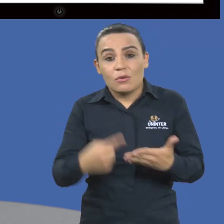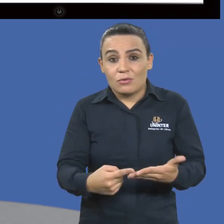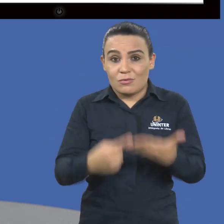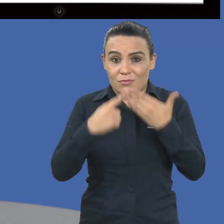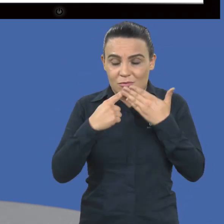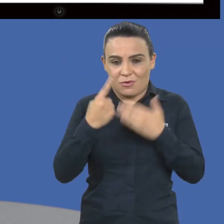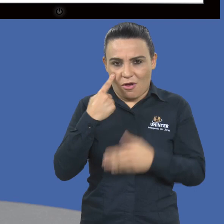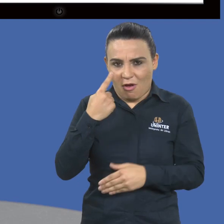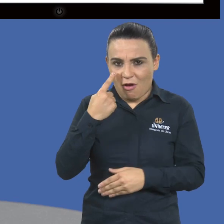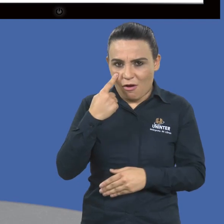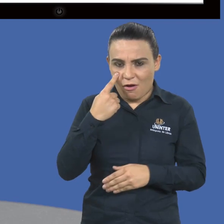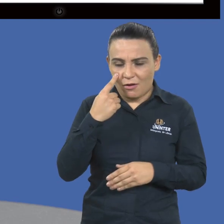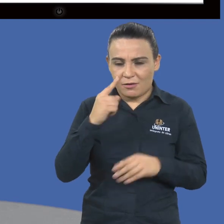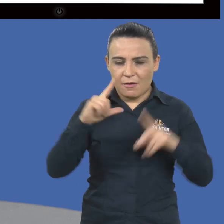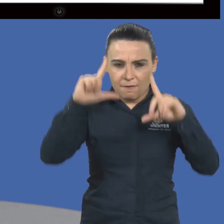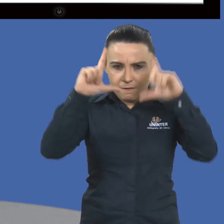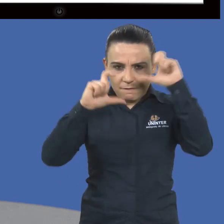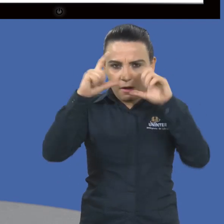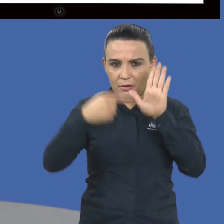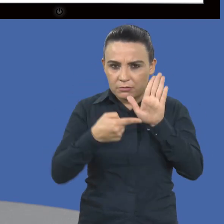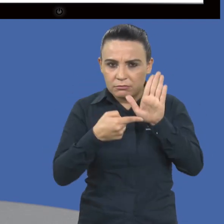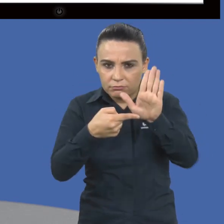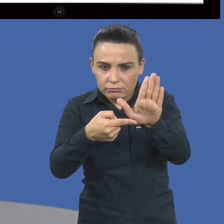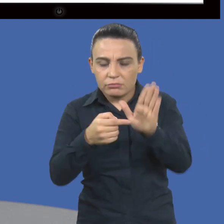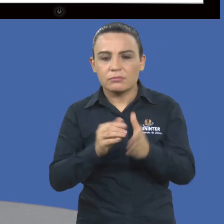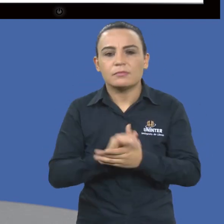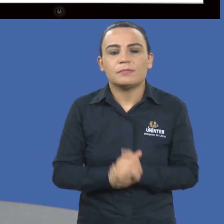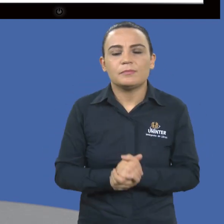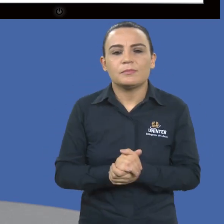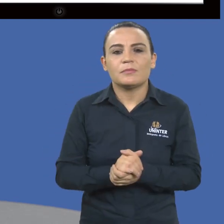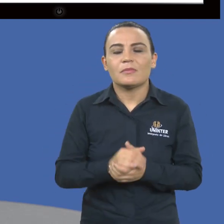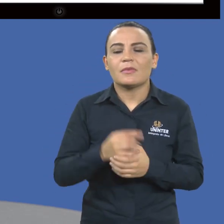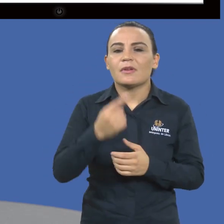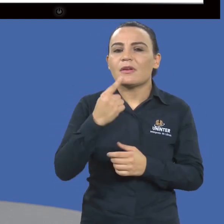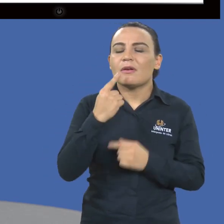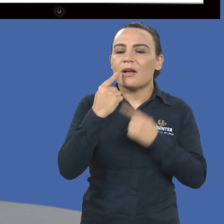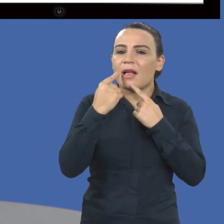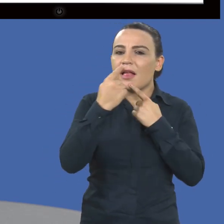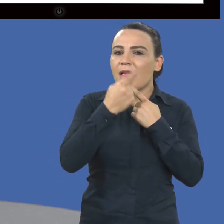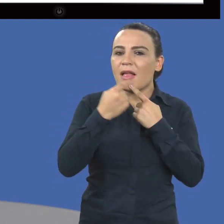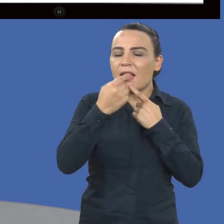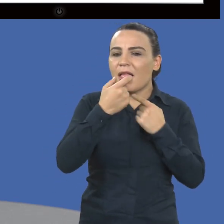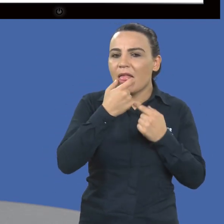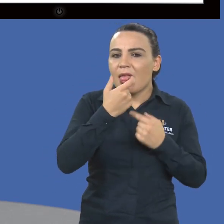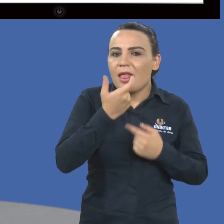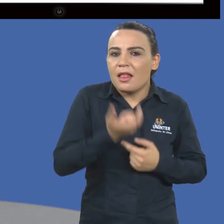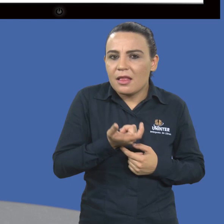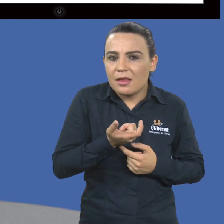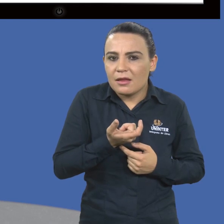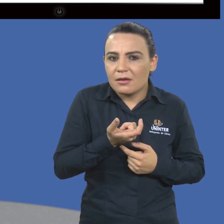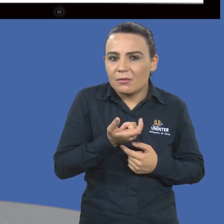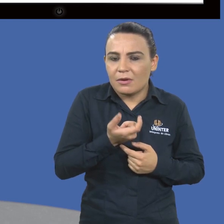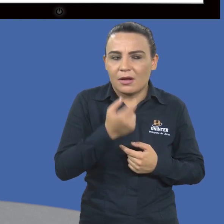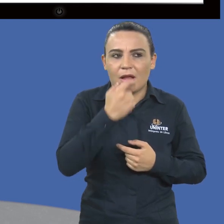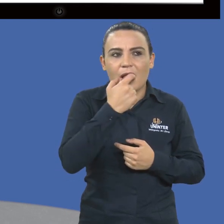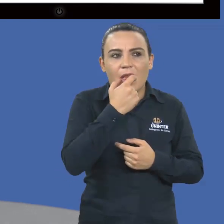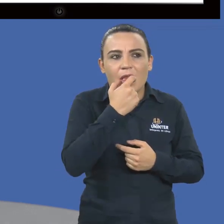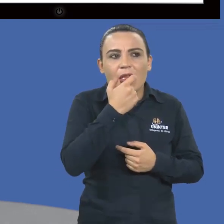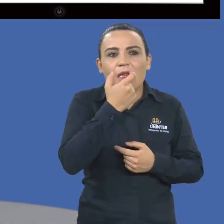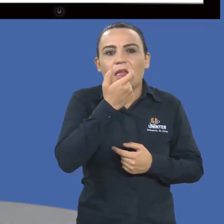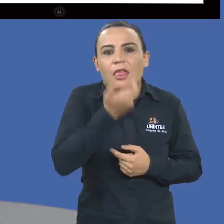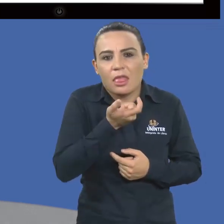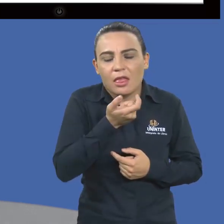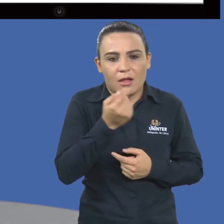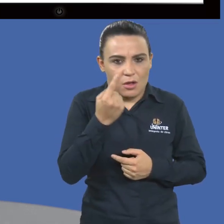O outro sinal cardinal importante é a protusão lingual. A